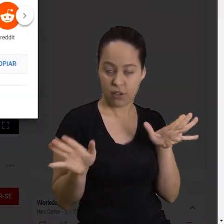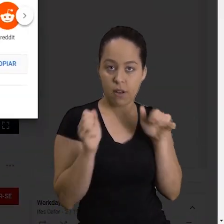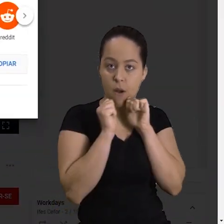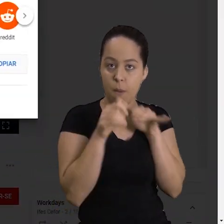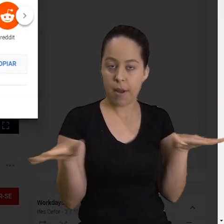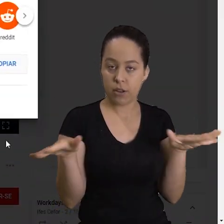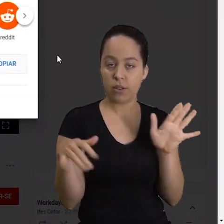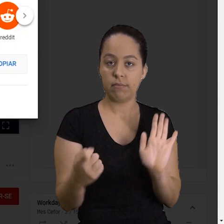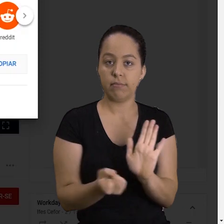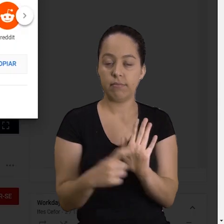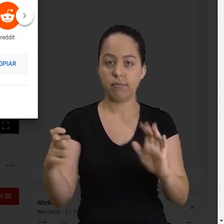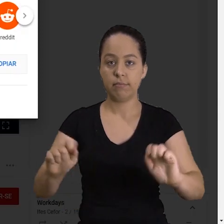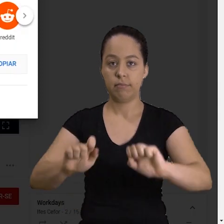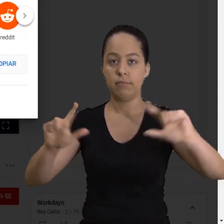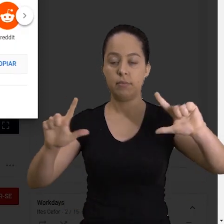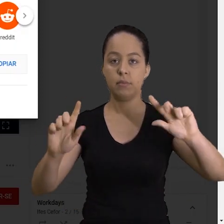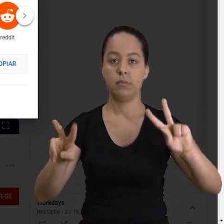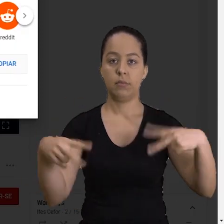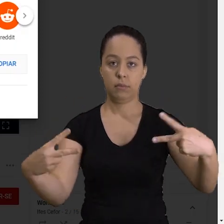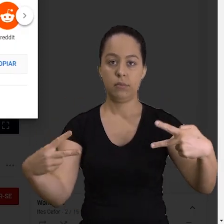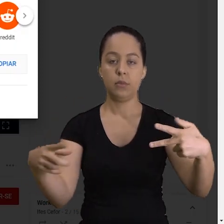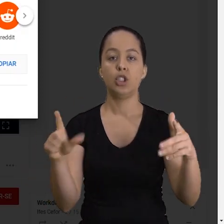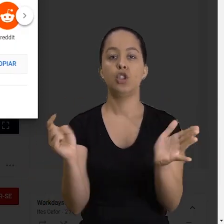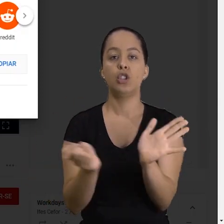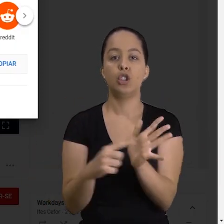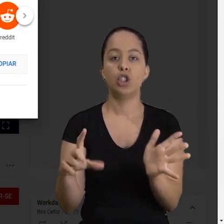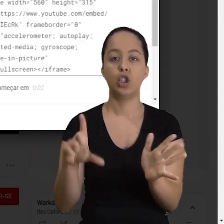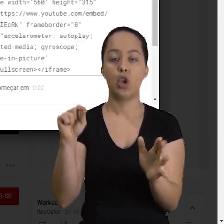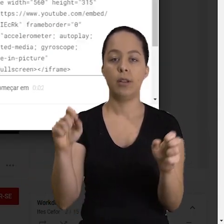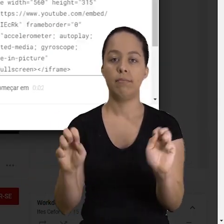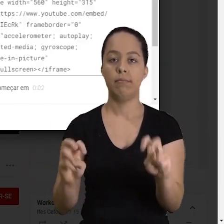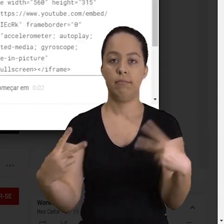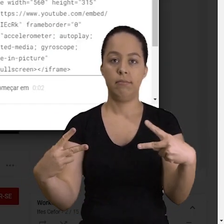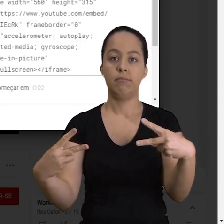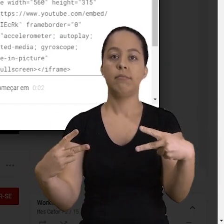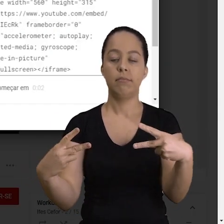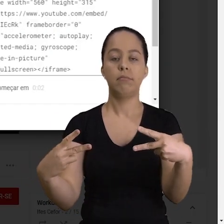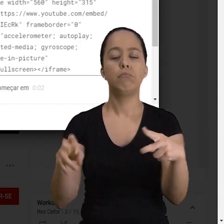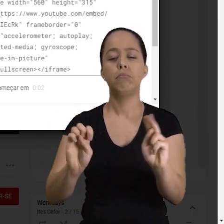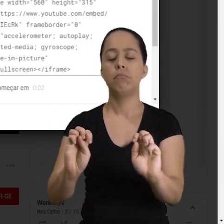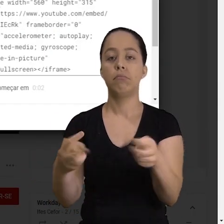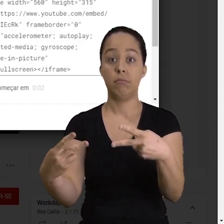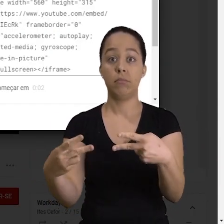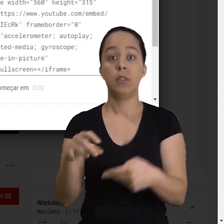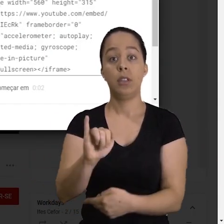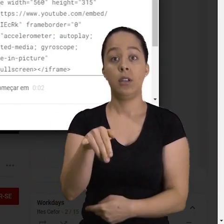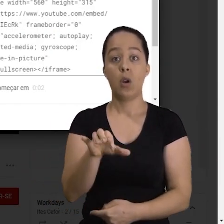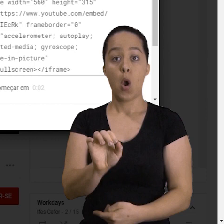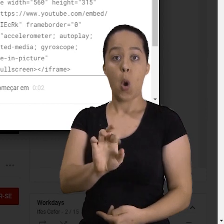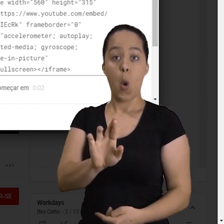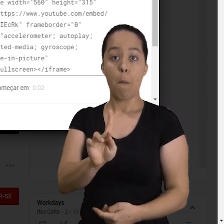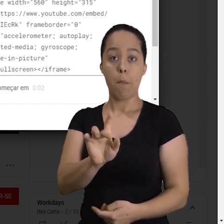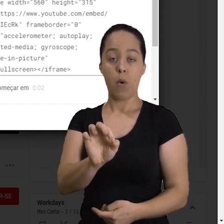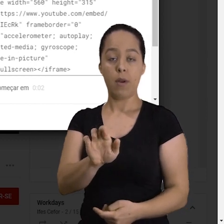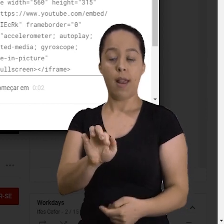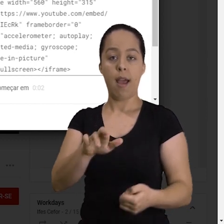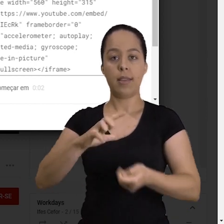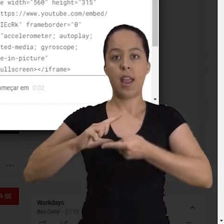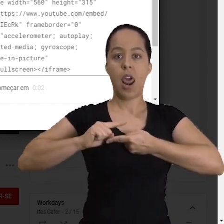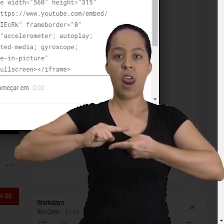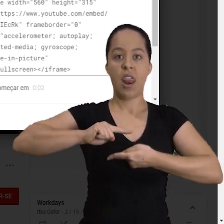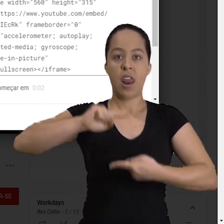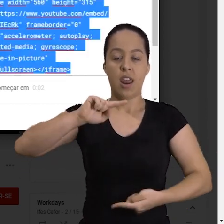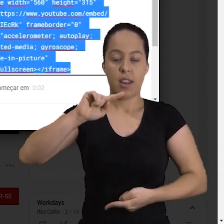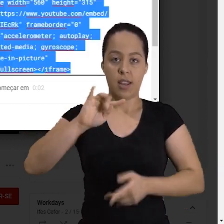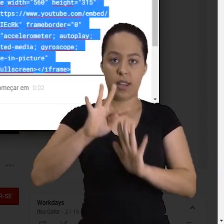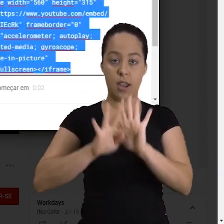vai aparecer essa tela e você vai escolher incorporar. Quando aparecer incorporar, vai aparecer esse código aqui